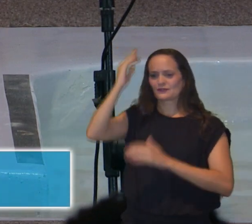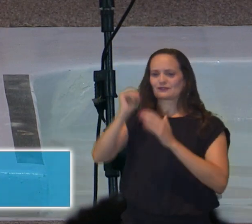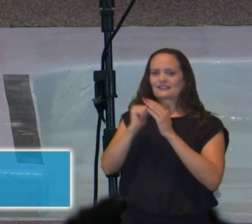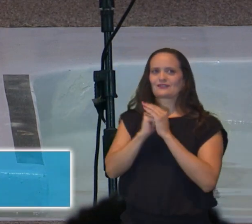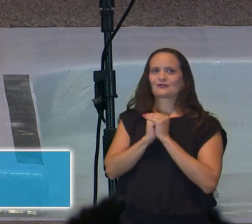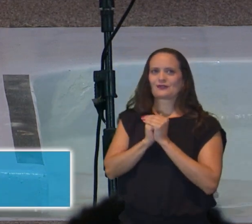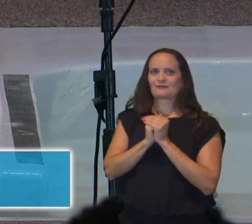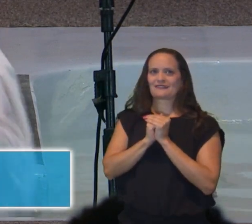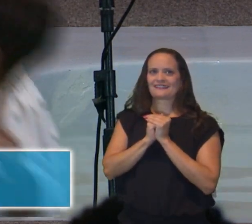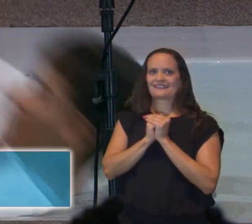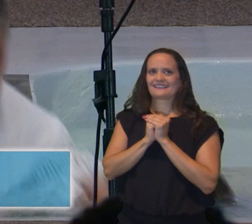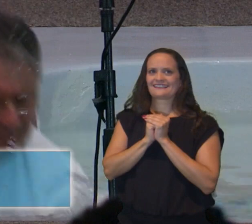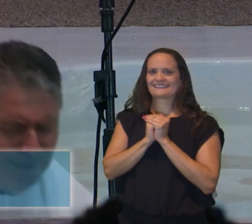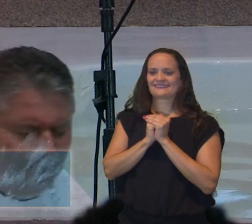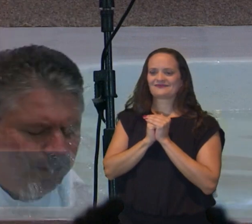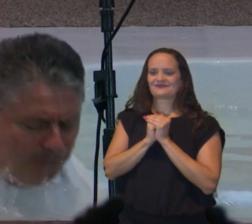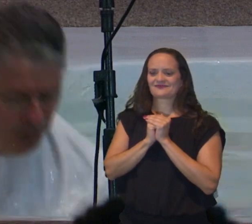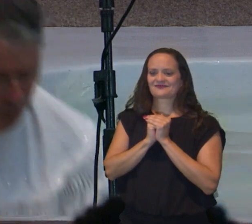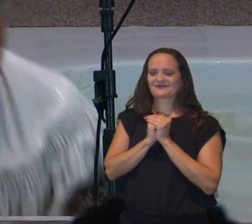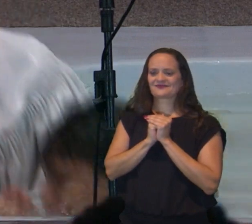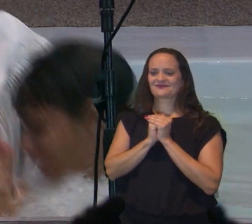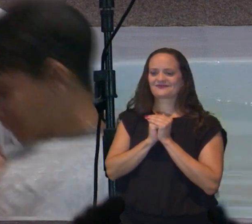Santo. Amém.